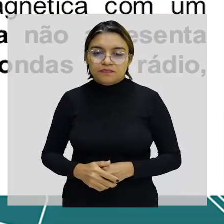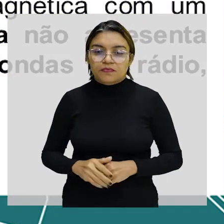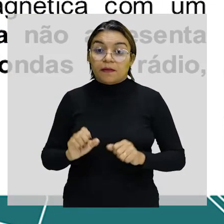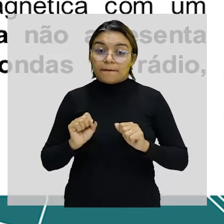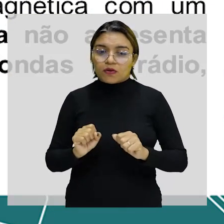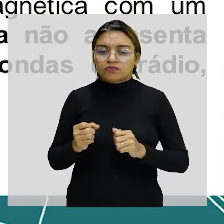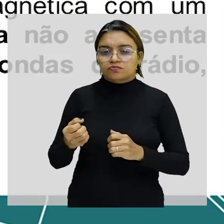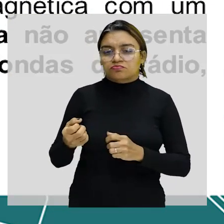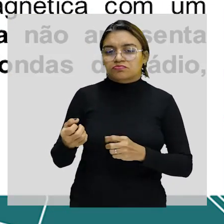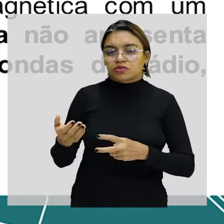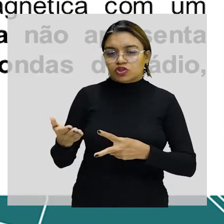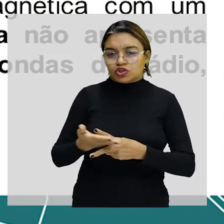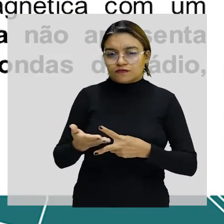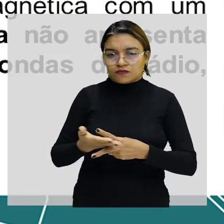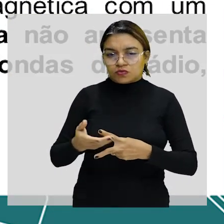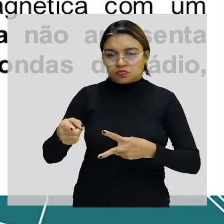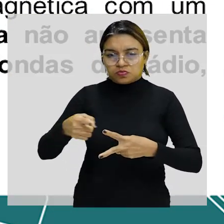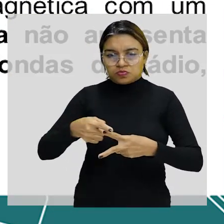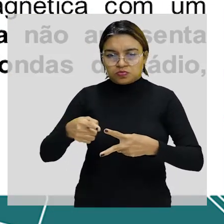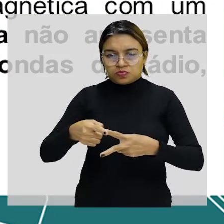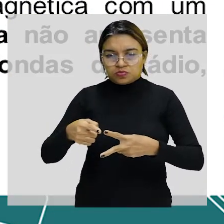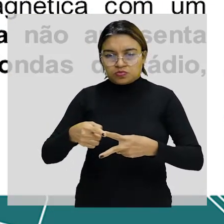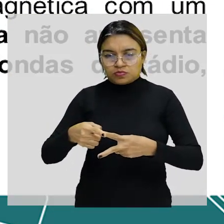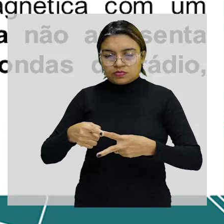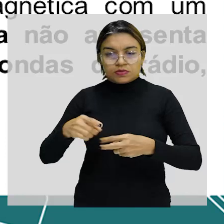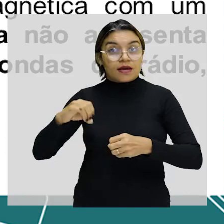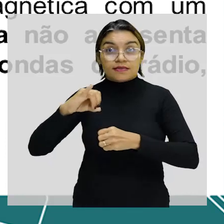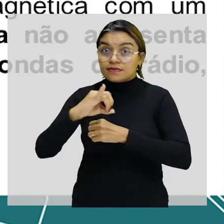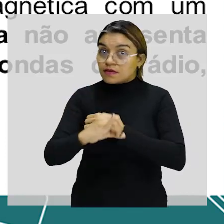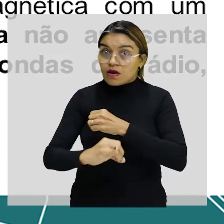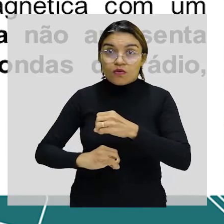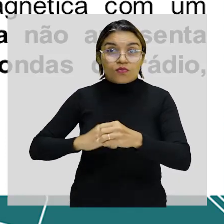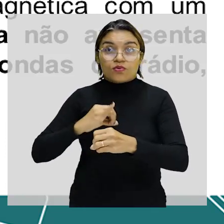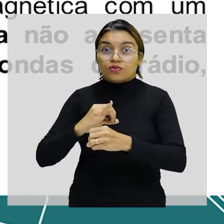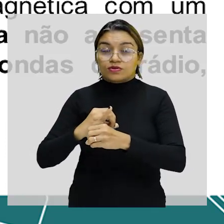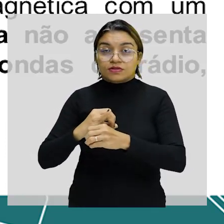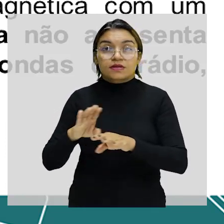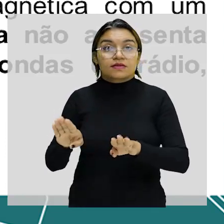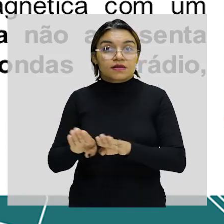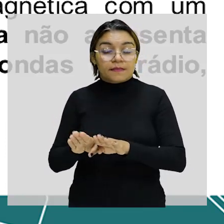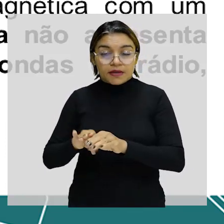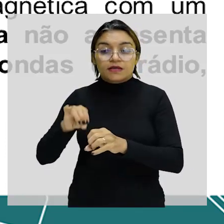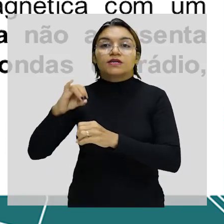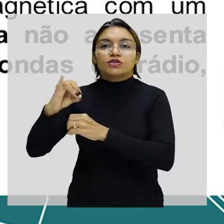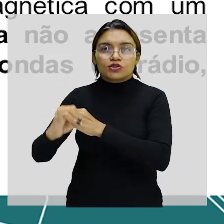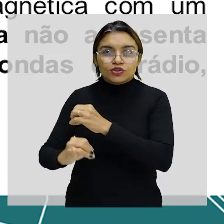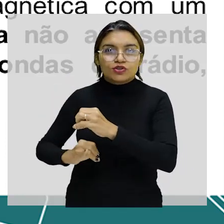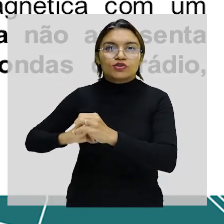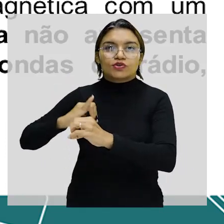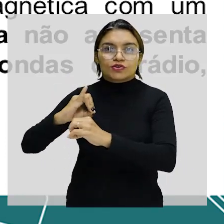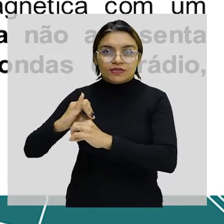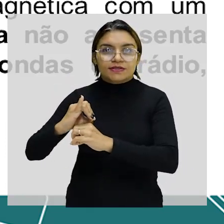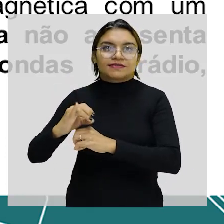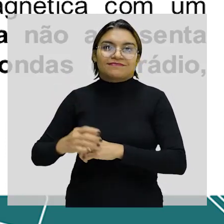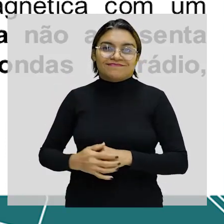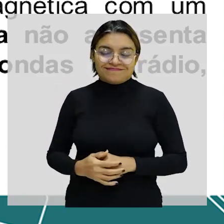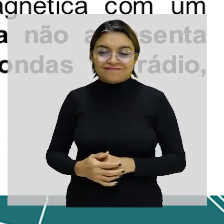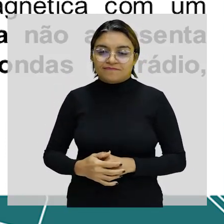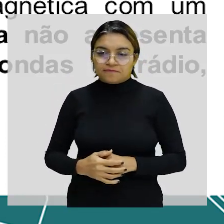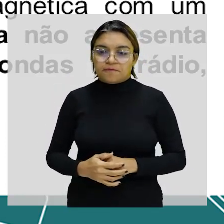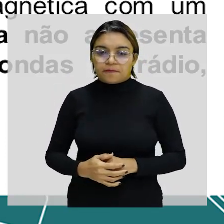a radiação em dois tipos, a não ionizante e a radiação ionizante.